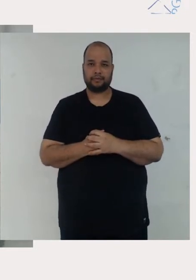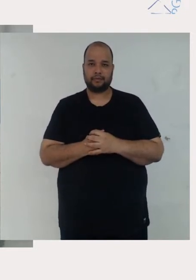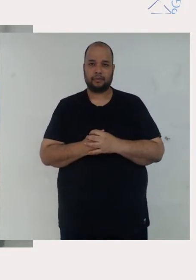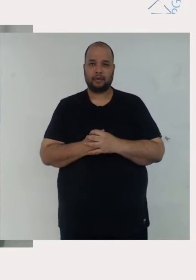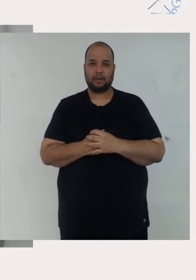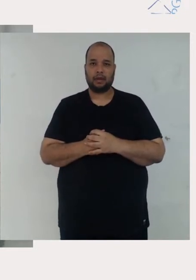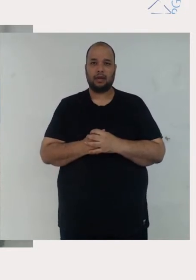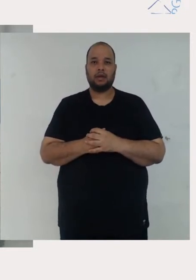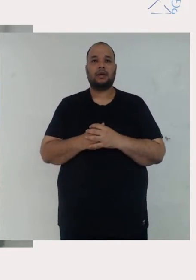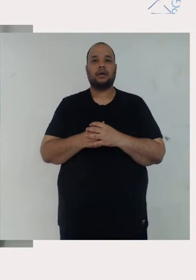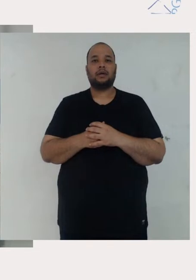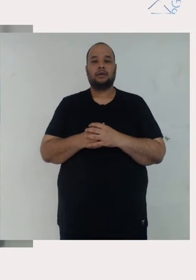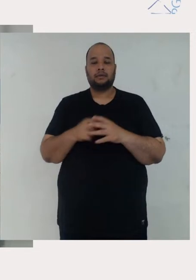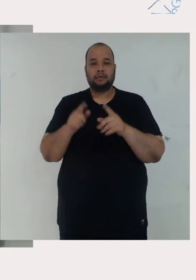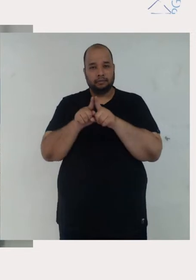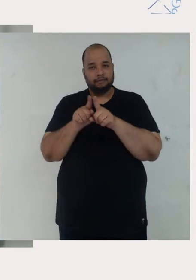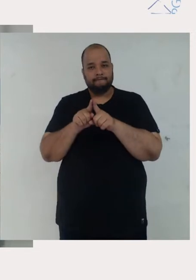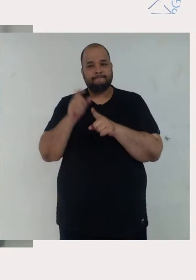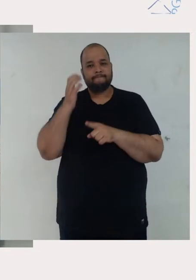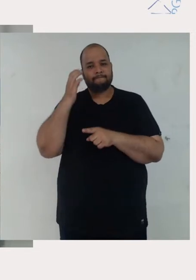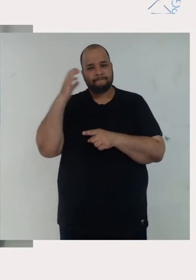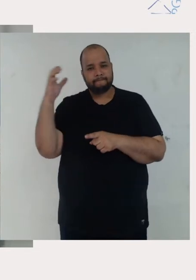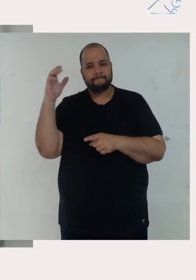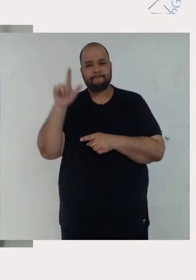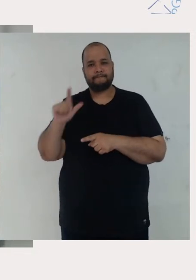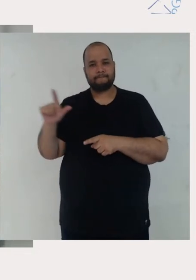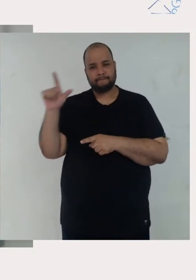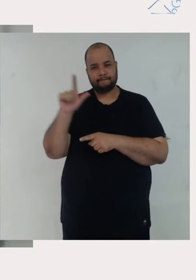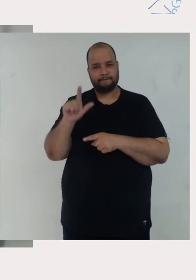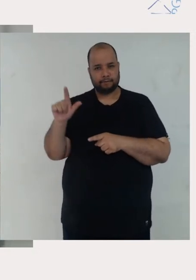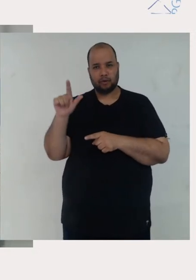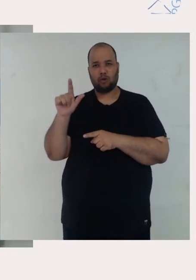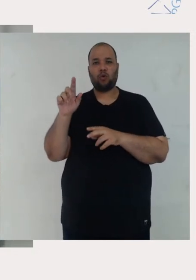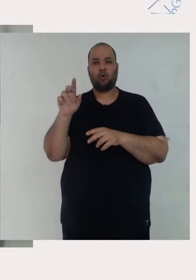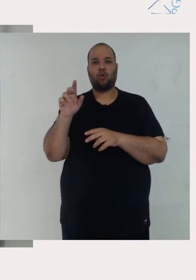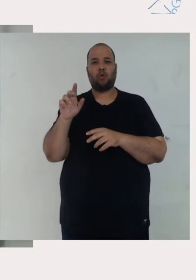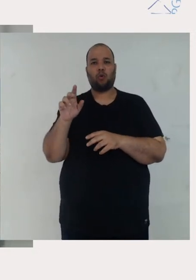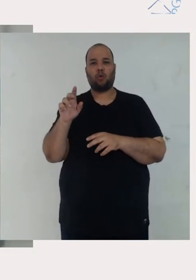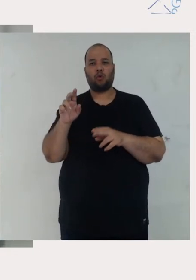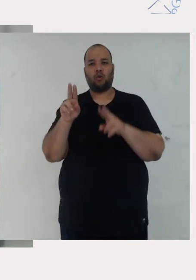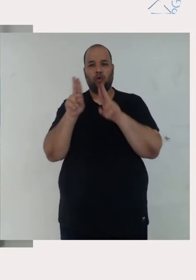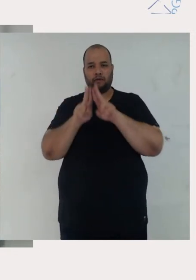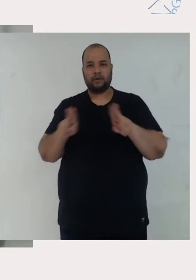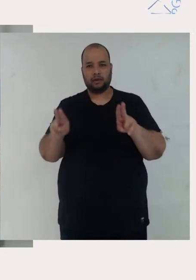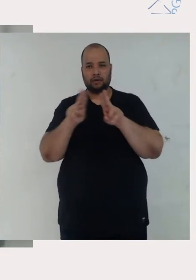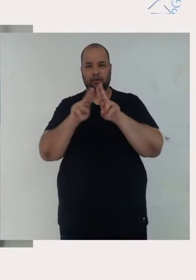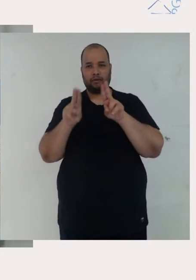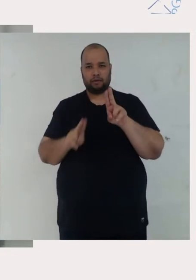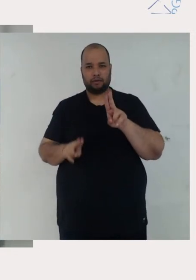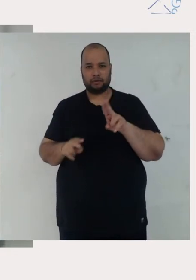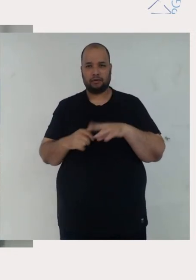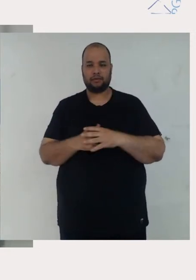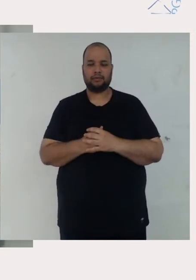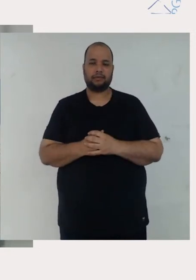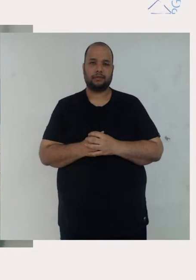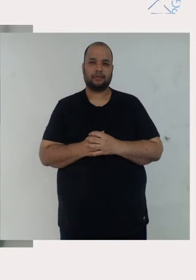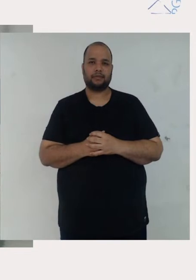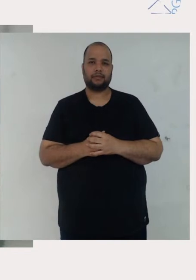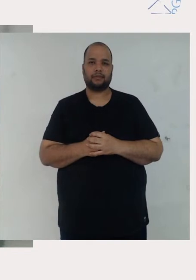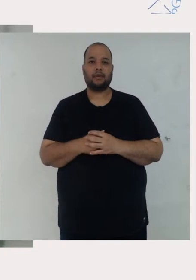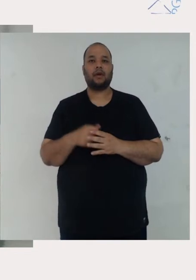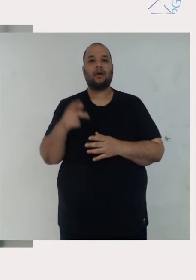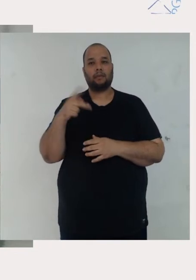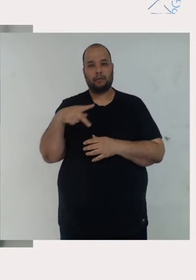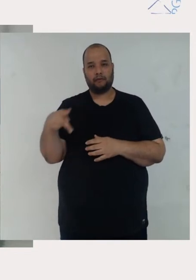em Ciência de Literatura da Literatura da Universidade Federal do Rio de Janeiro. É professora associada 3 do Departamento de